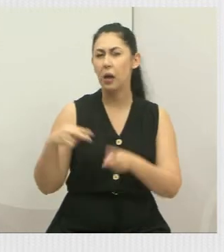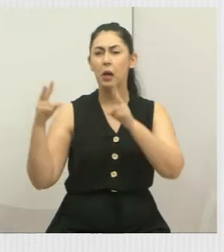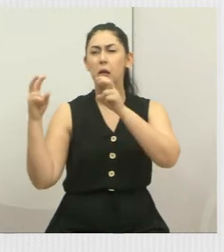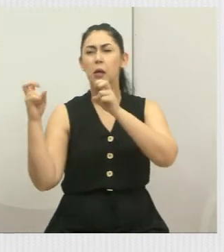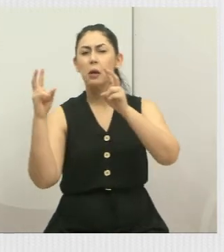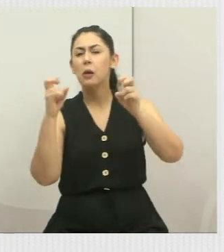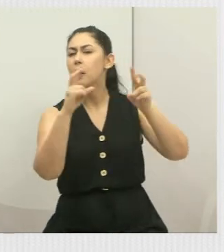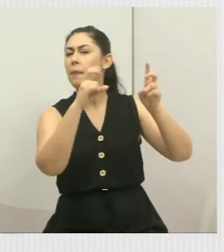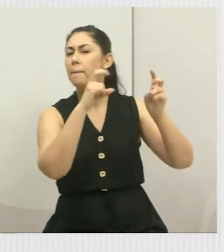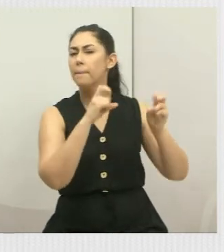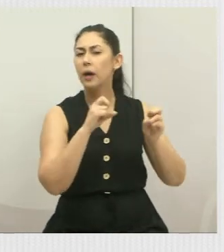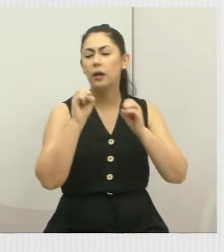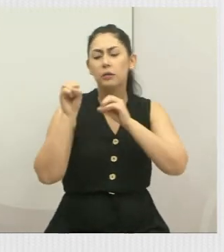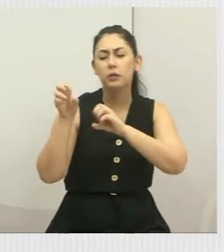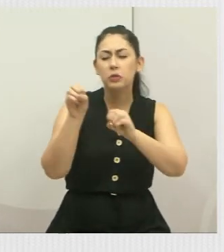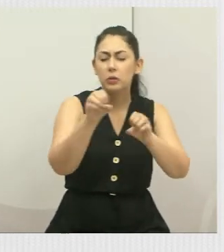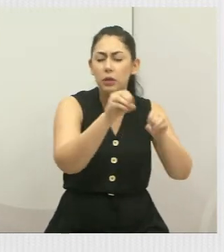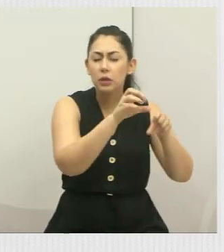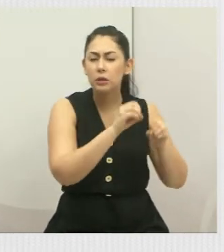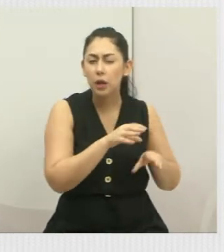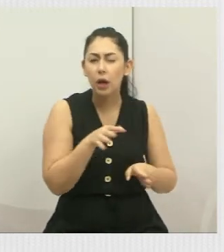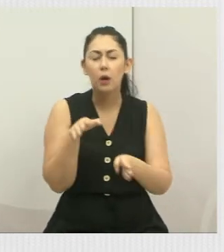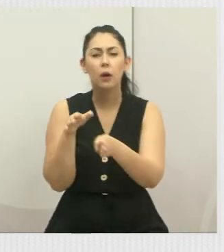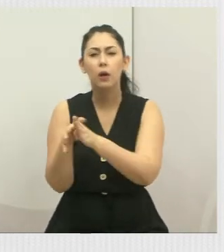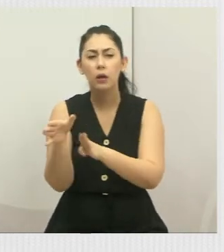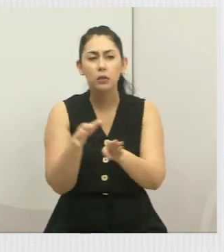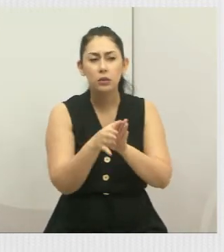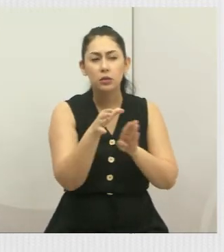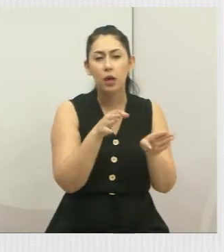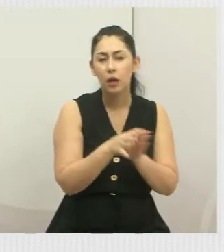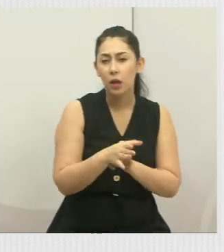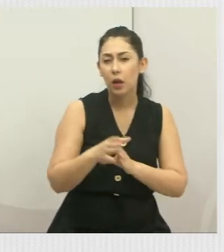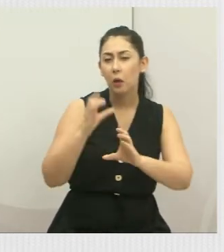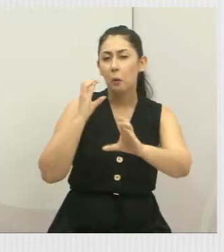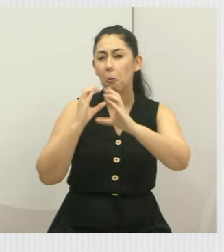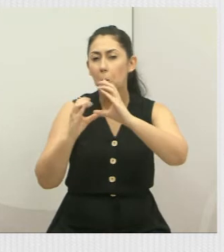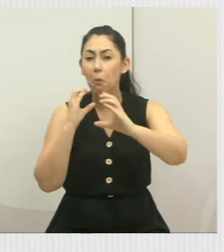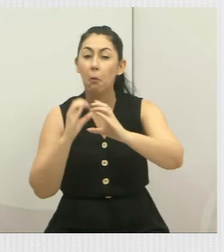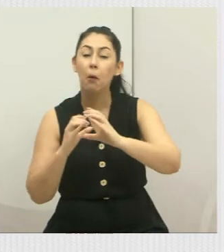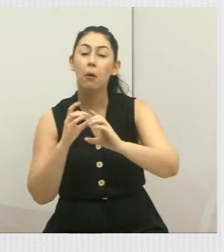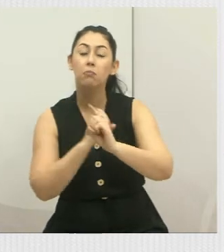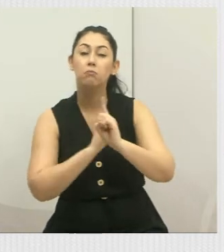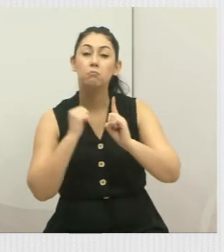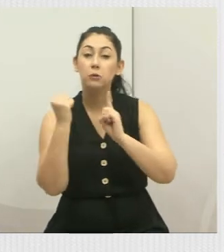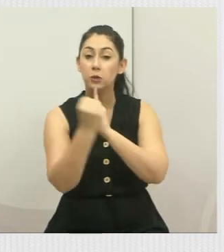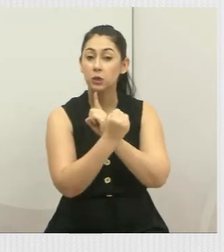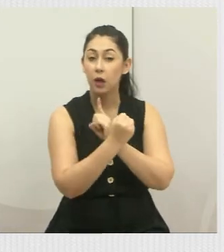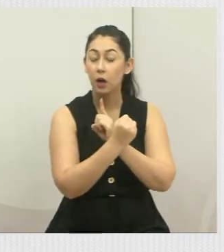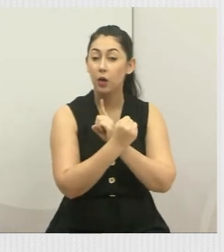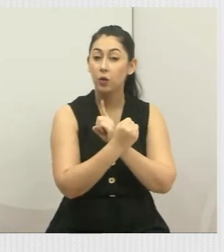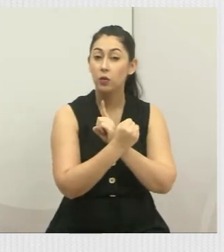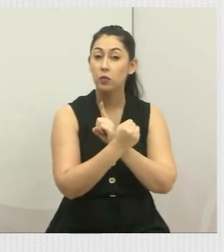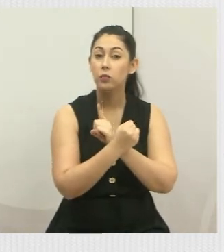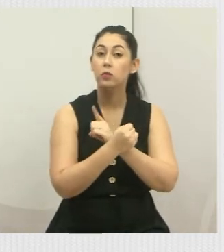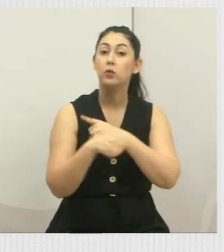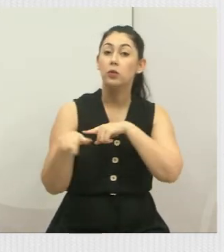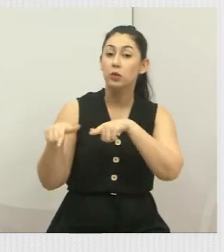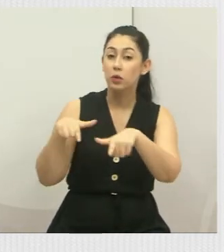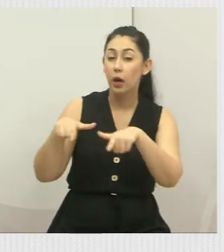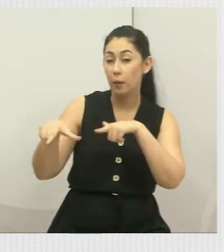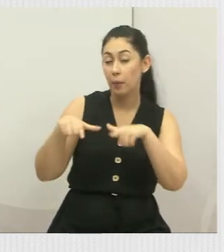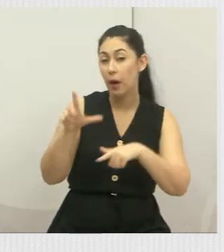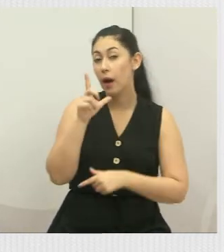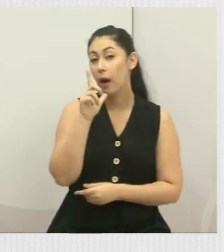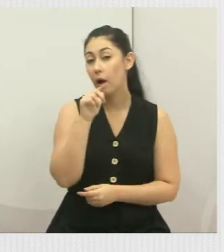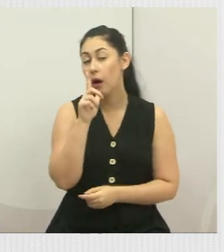as campanhas de educação ambiental ou comunicação social do serviço de abastecimento de